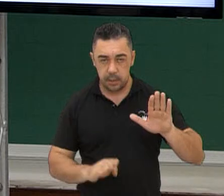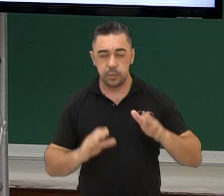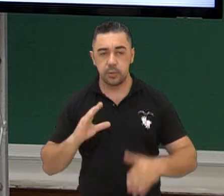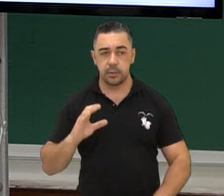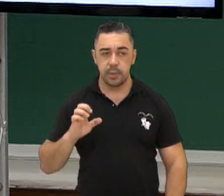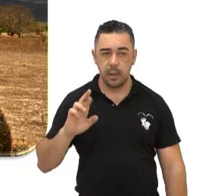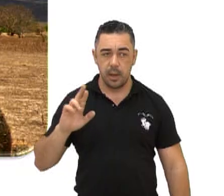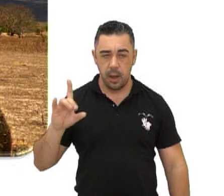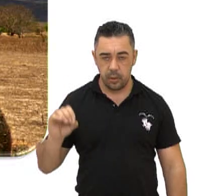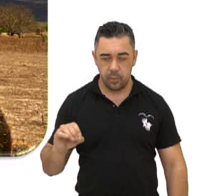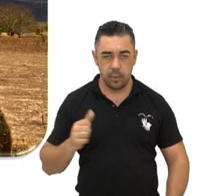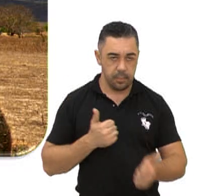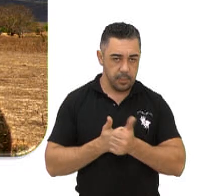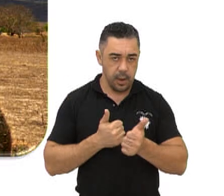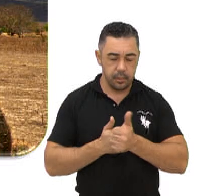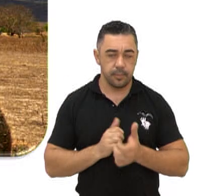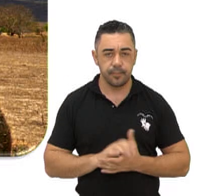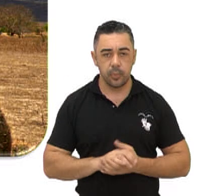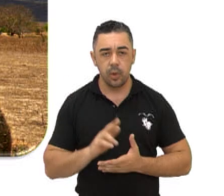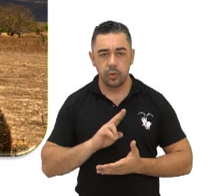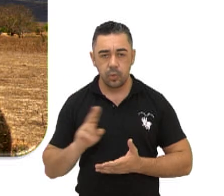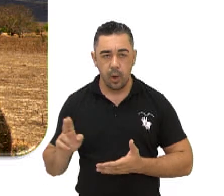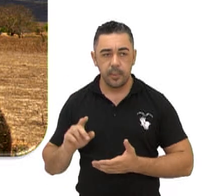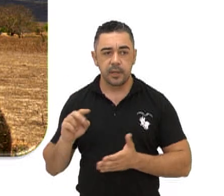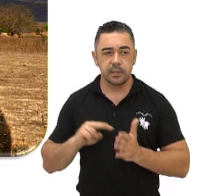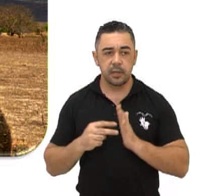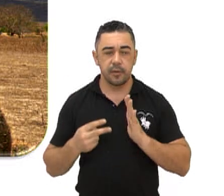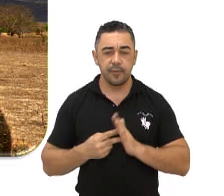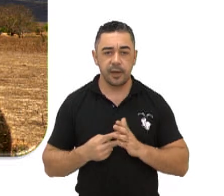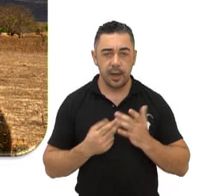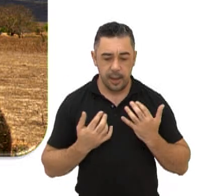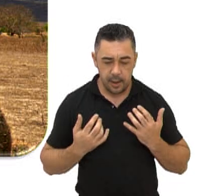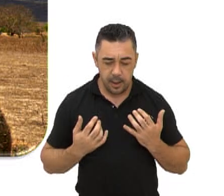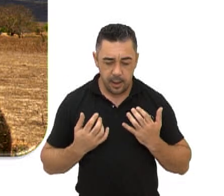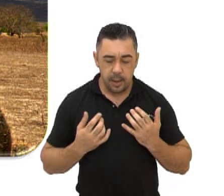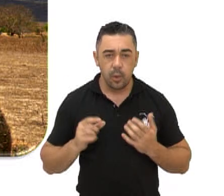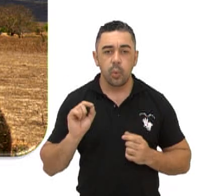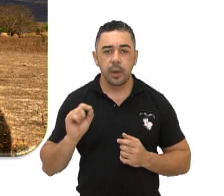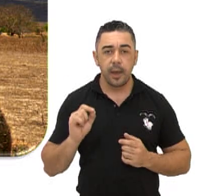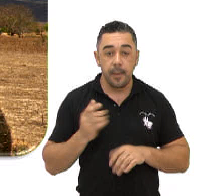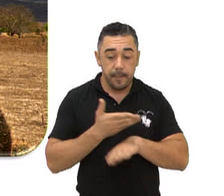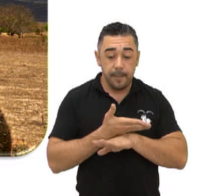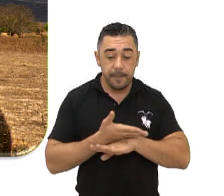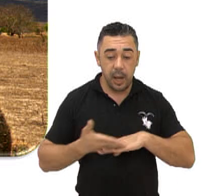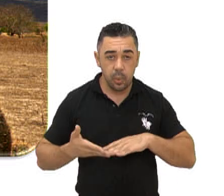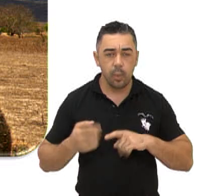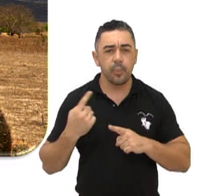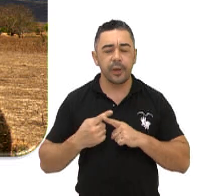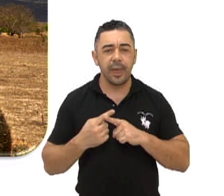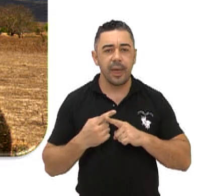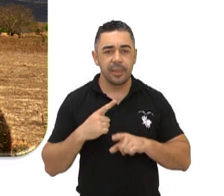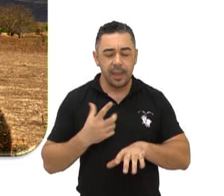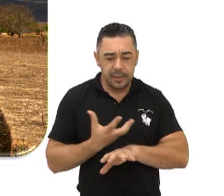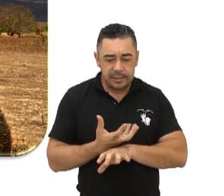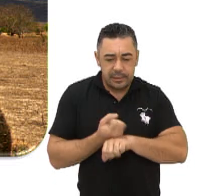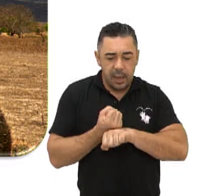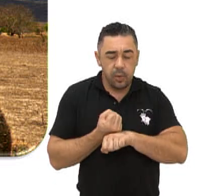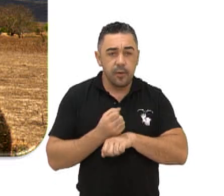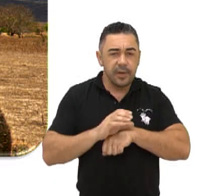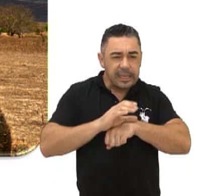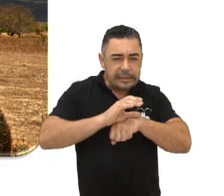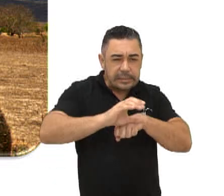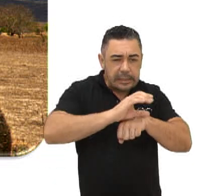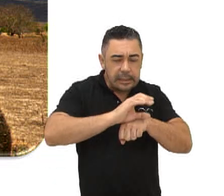Tá? Nome significa mata branca, porque na época de seca fica tudo meio acinzentado, meio branco